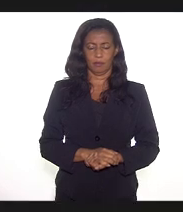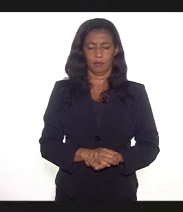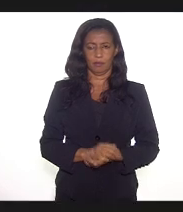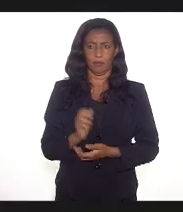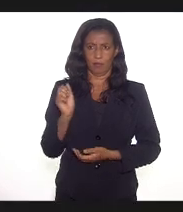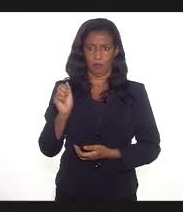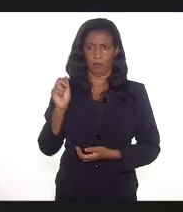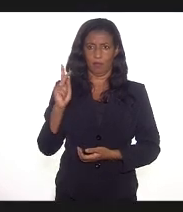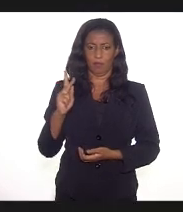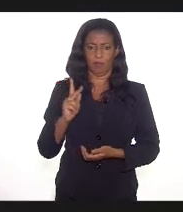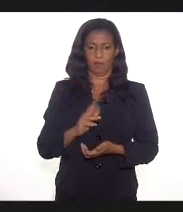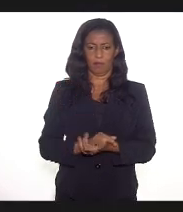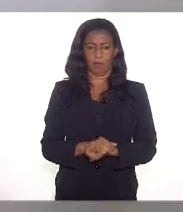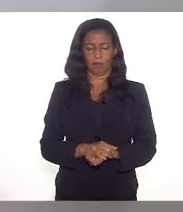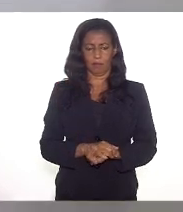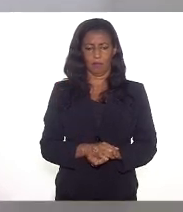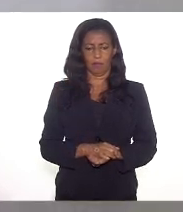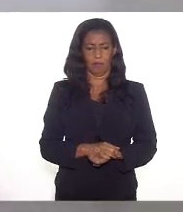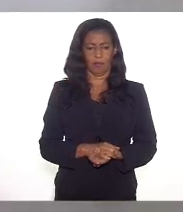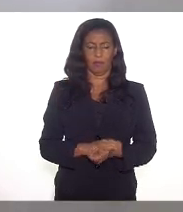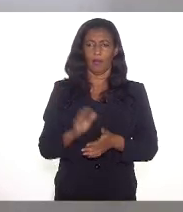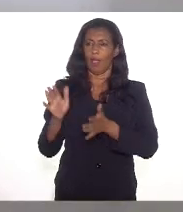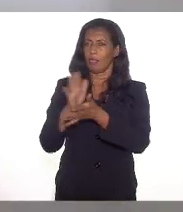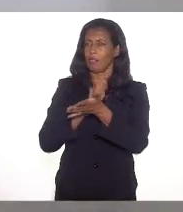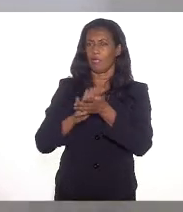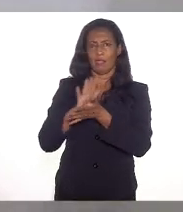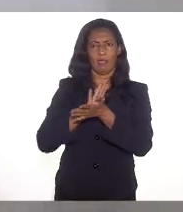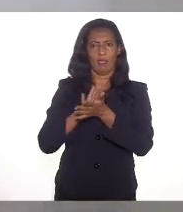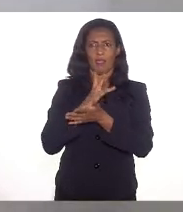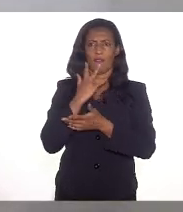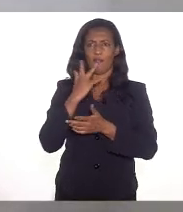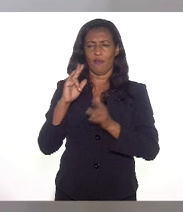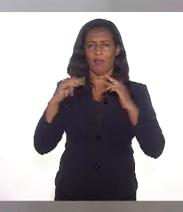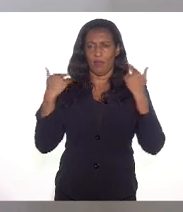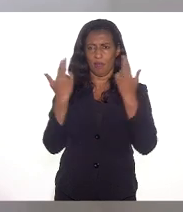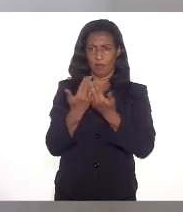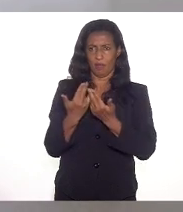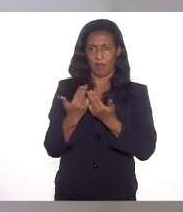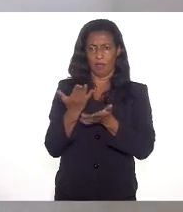Ok. Nada mais a tratar na primeira sessão, a mesma está encerrada.